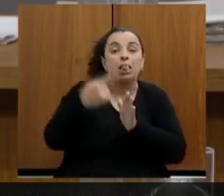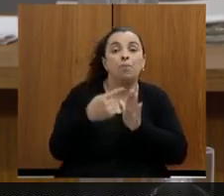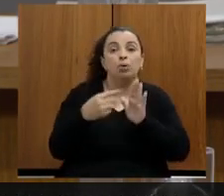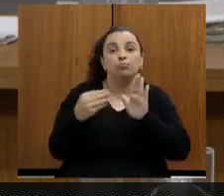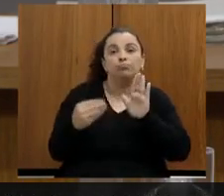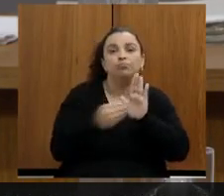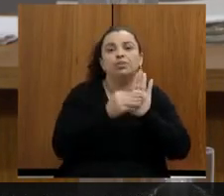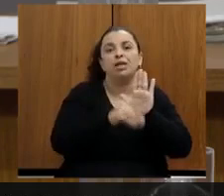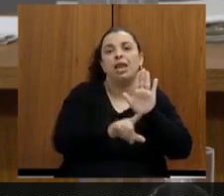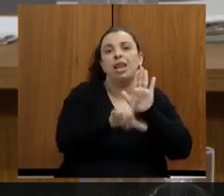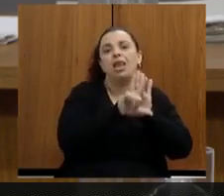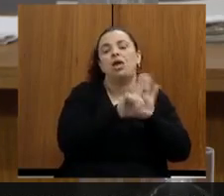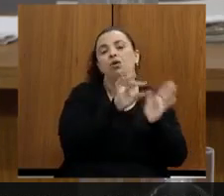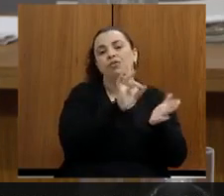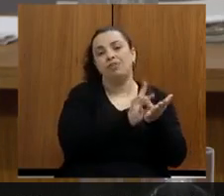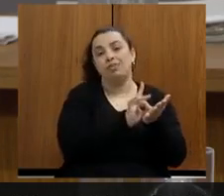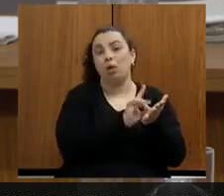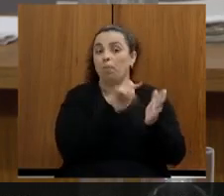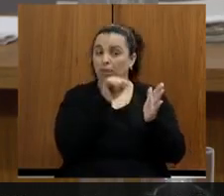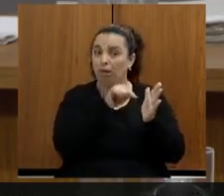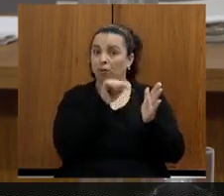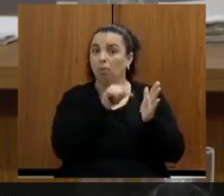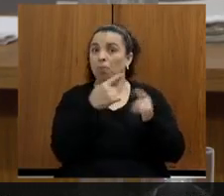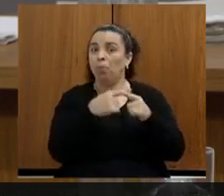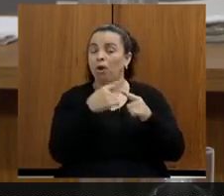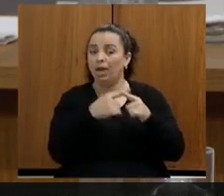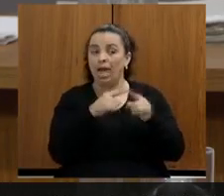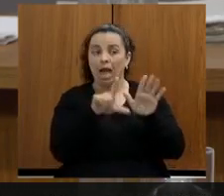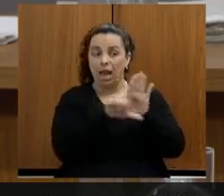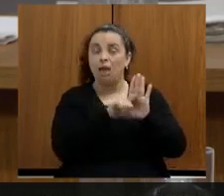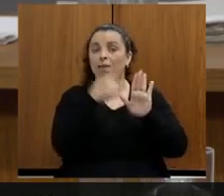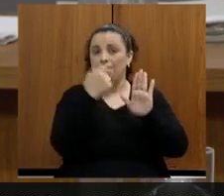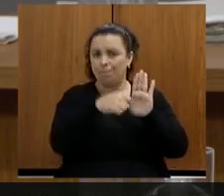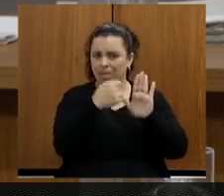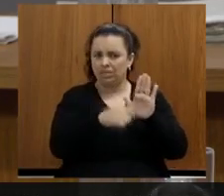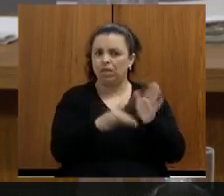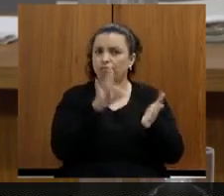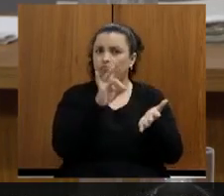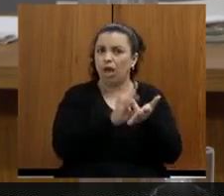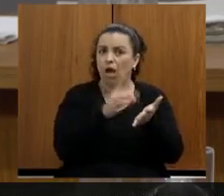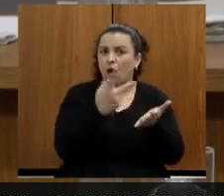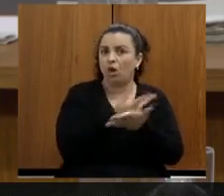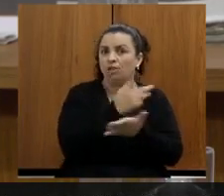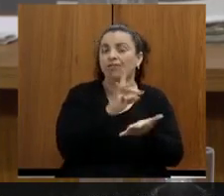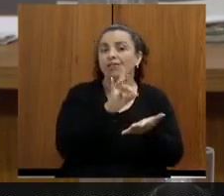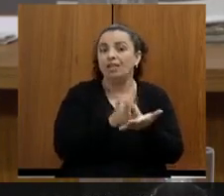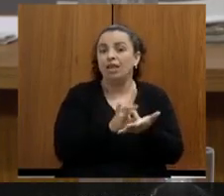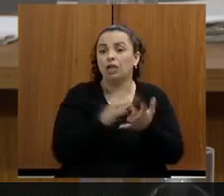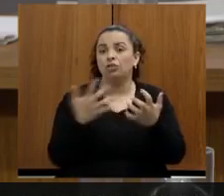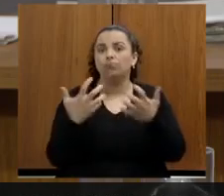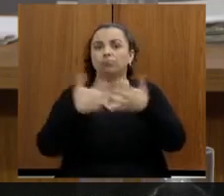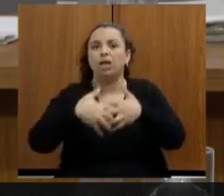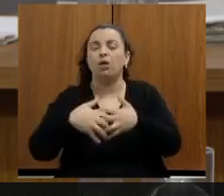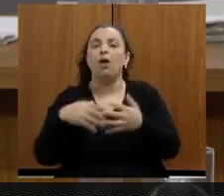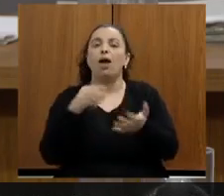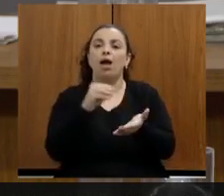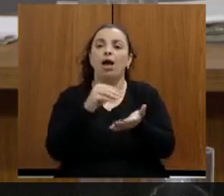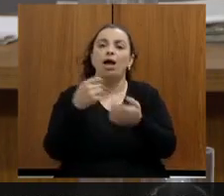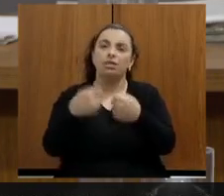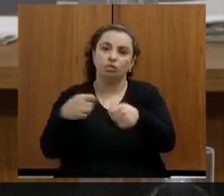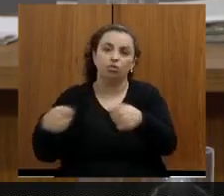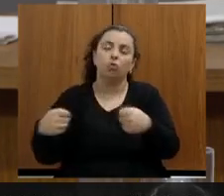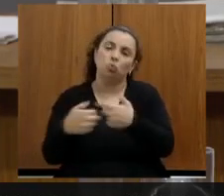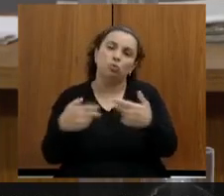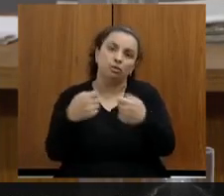eficiente e o Finn atinja o as necessidades né então assim totalmente aberta à nossa disposição